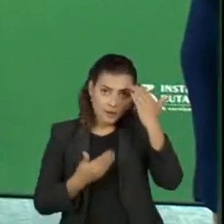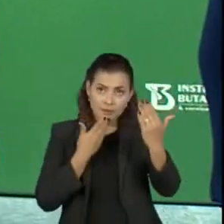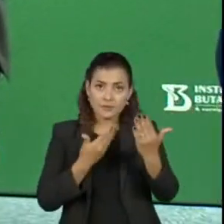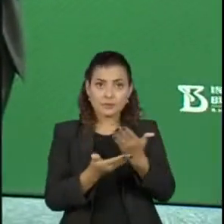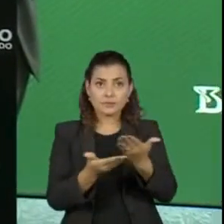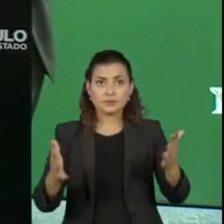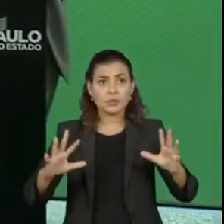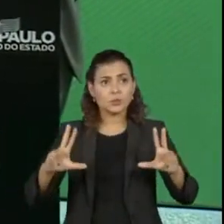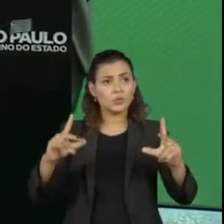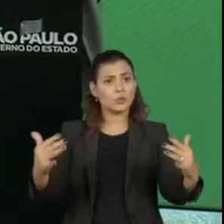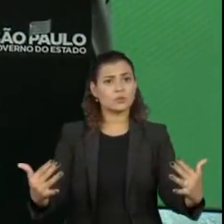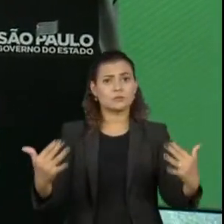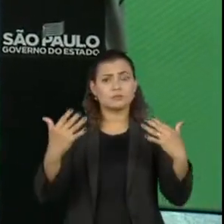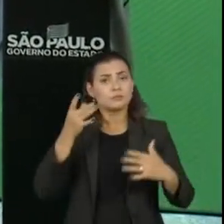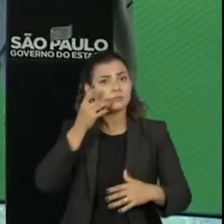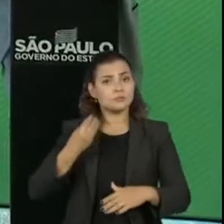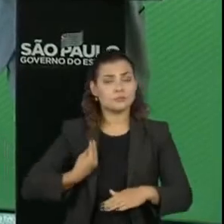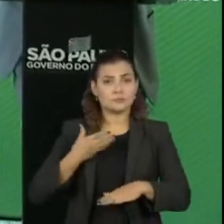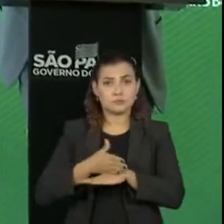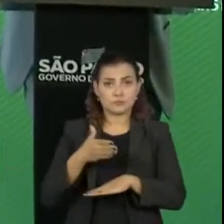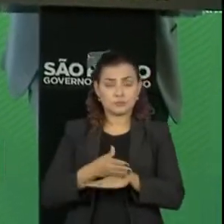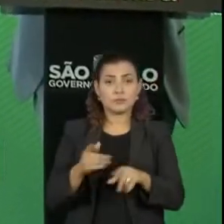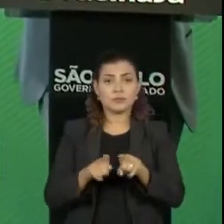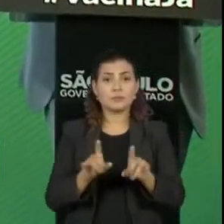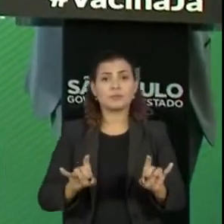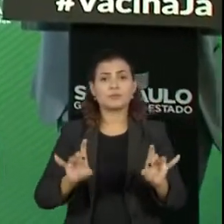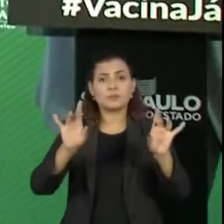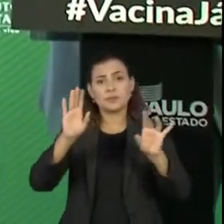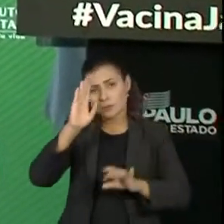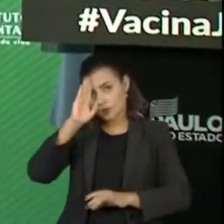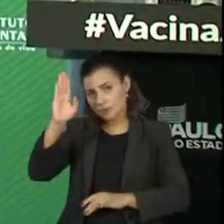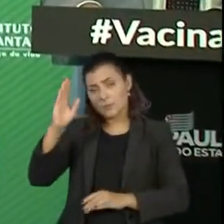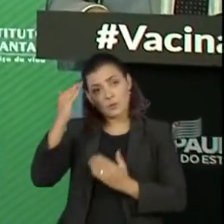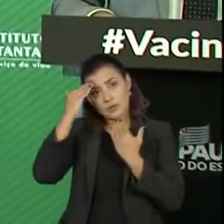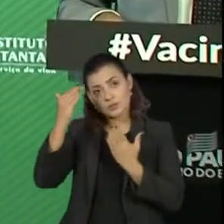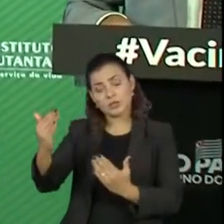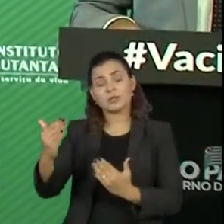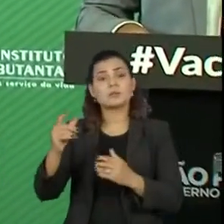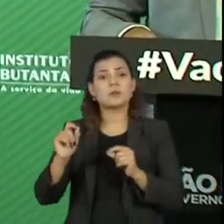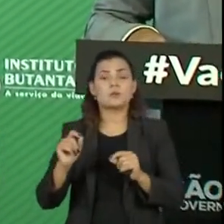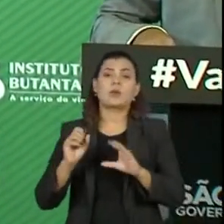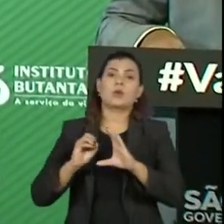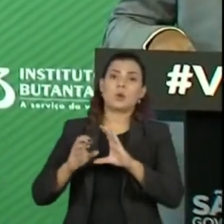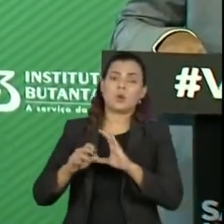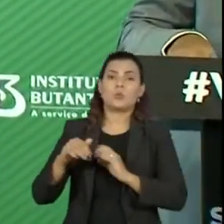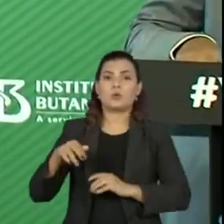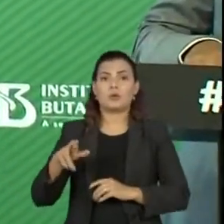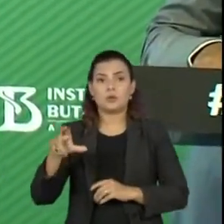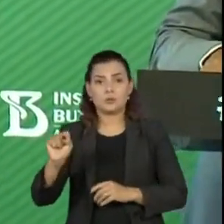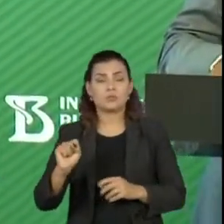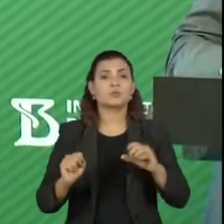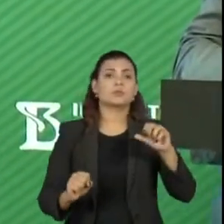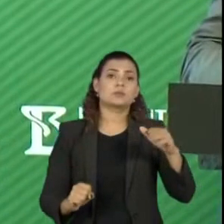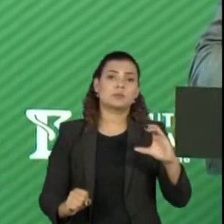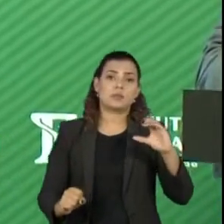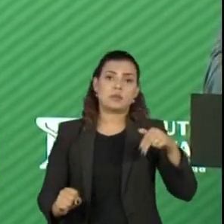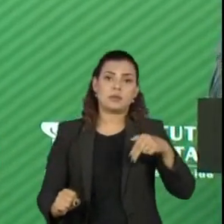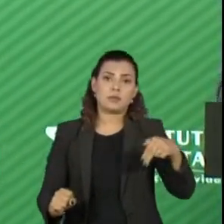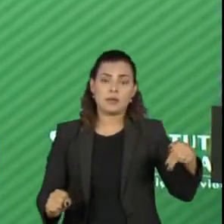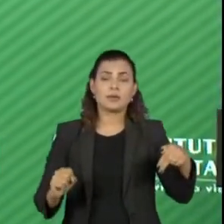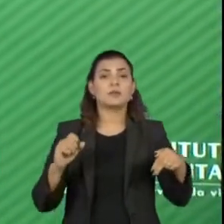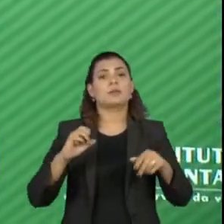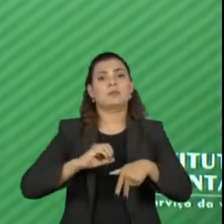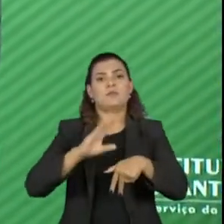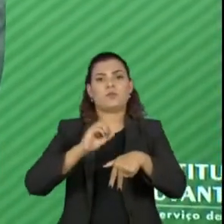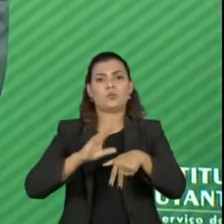todos os veículos de imprensa aqui presentes e um especial agradecimento à Globo News, à CNN e à TV Cultura,